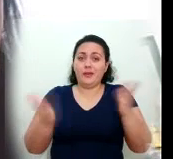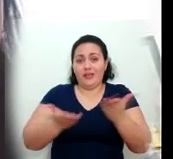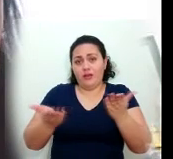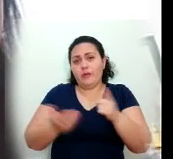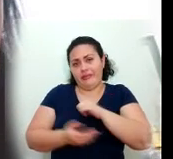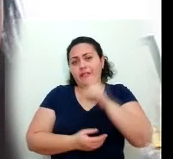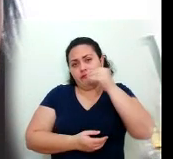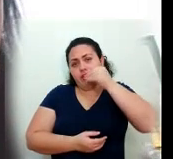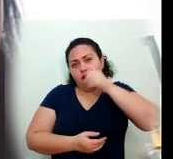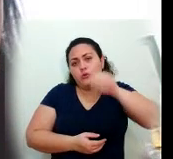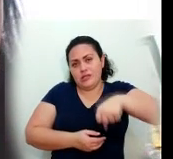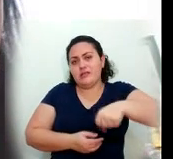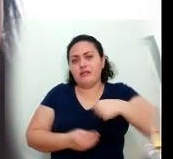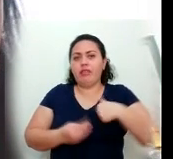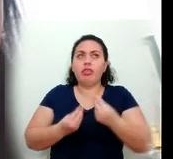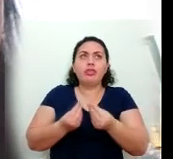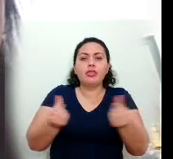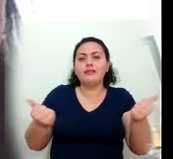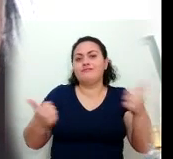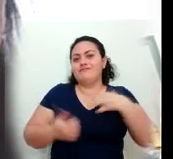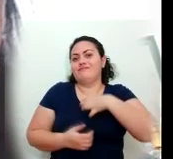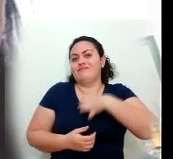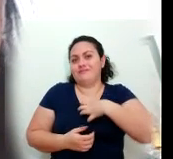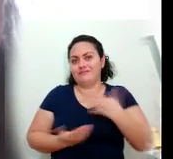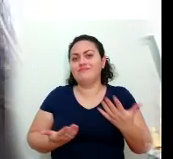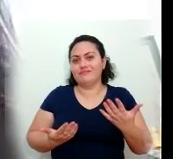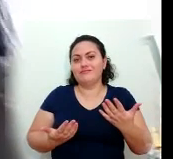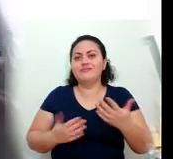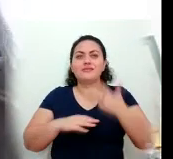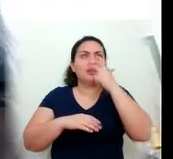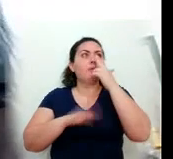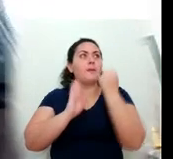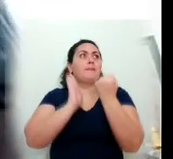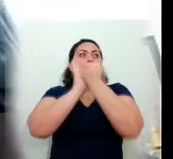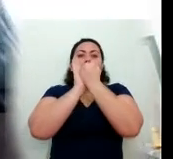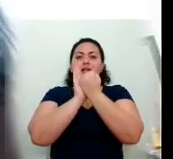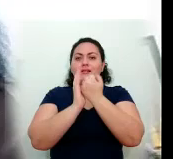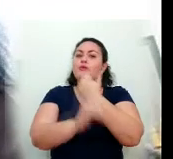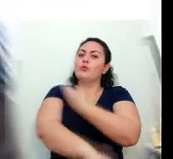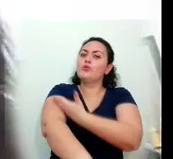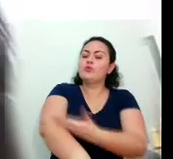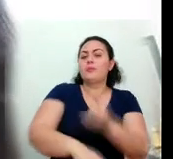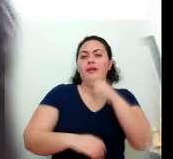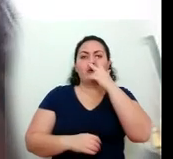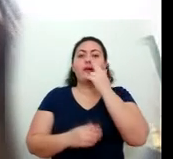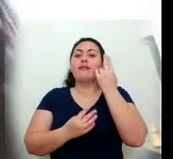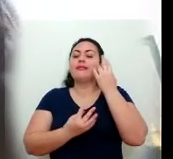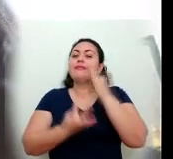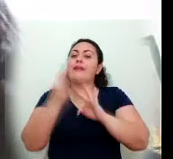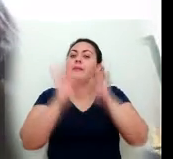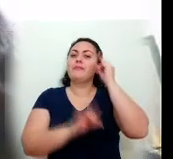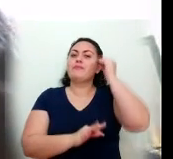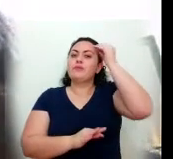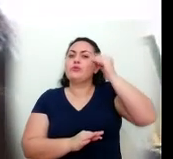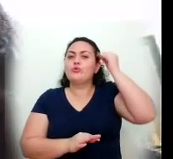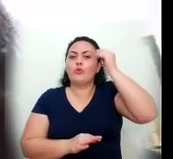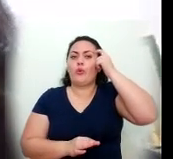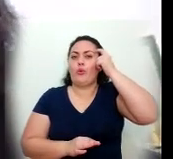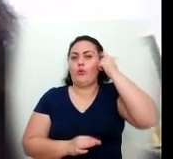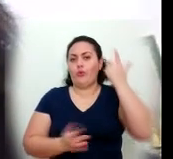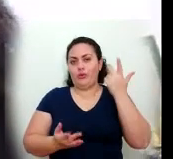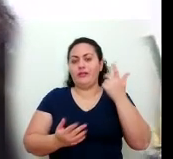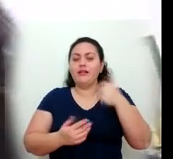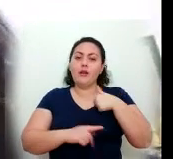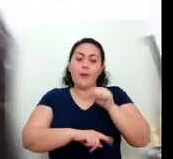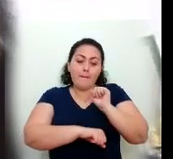fragilizado, né? Acho que é mais um ritual mesmo, assim, é terapêutico, né? Tu poder parar nesse momento e cuidar de